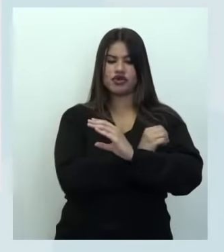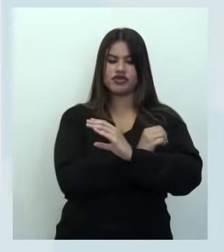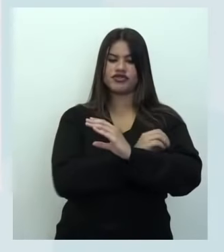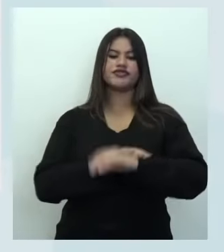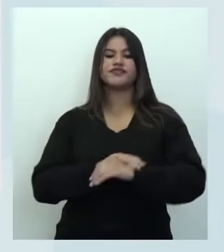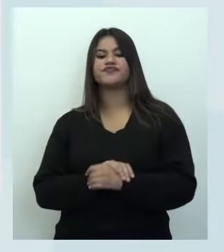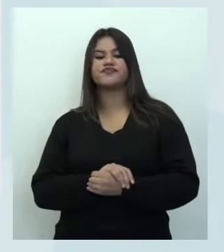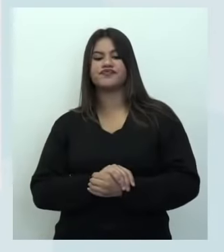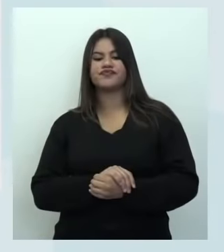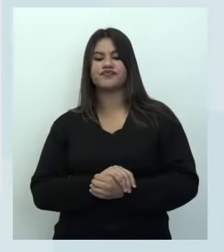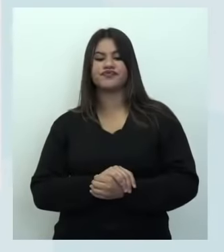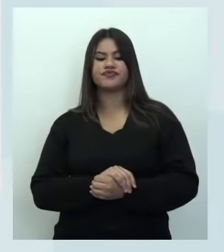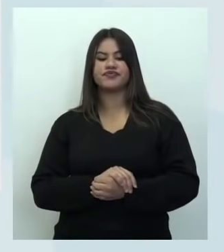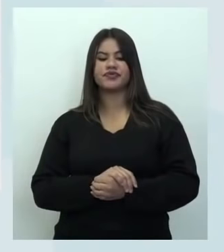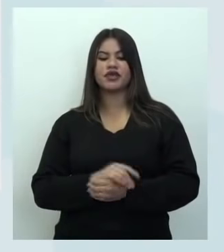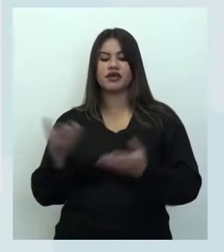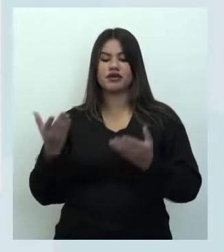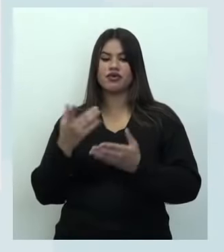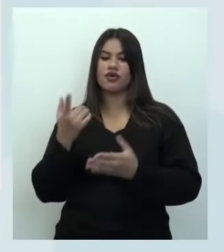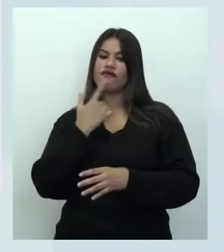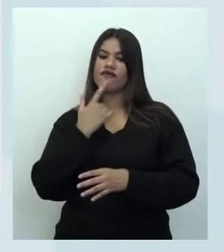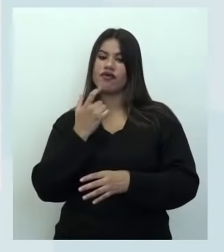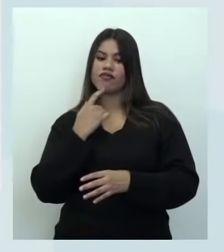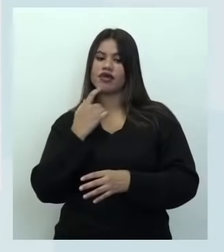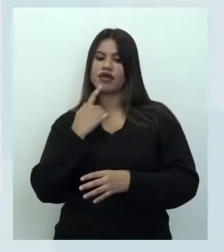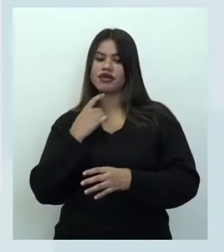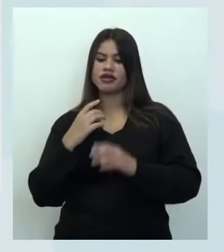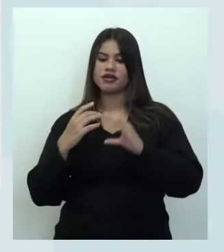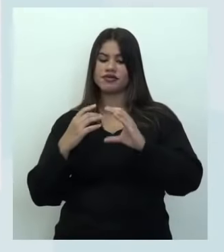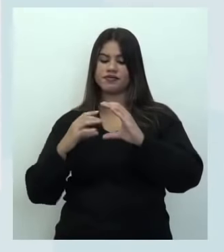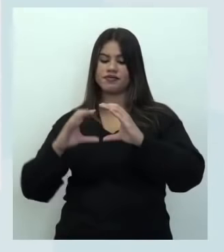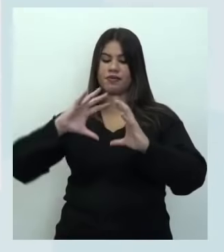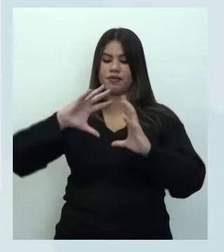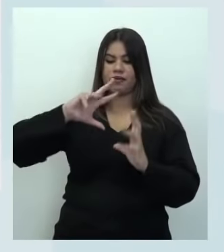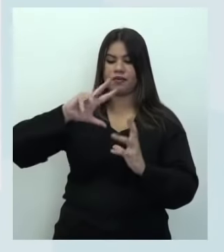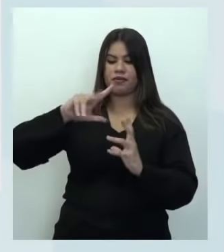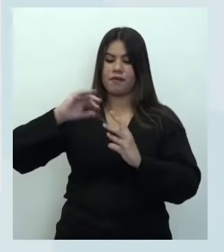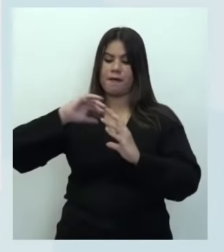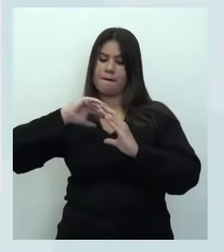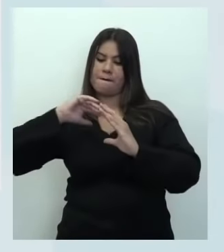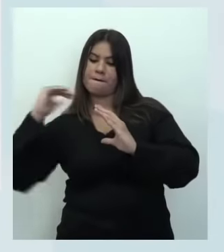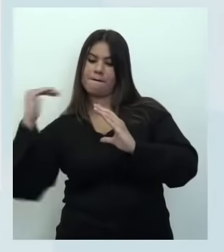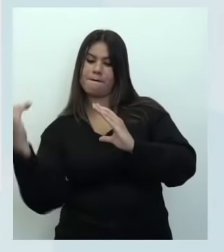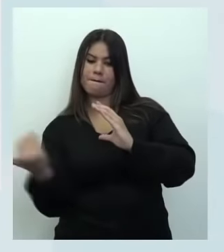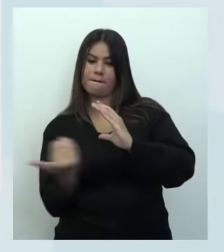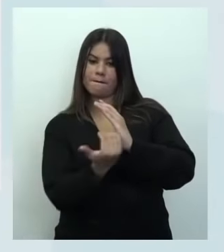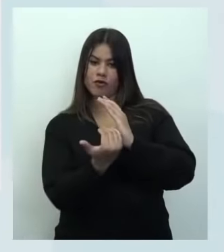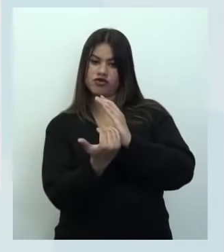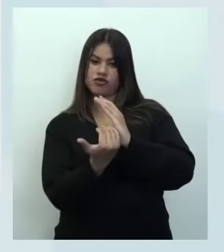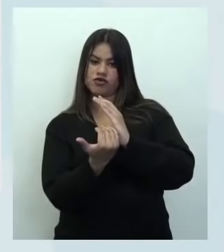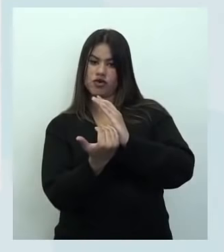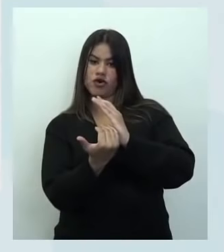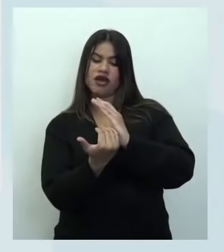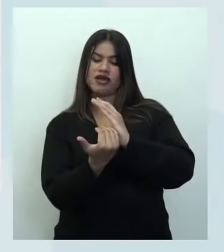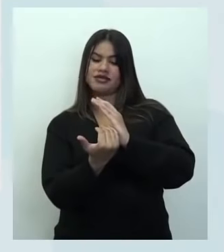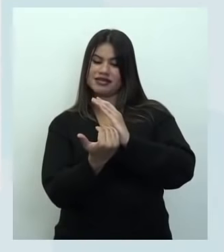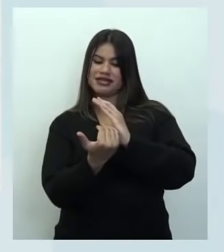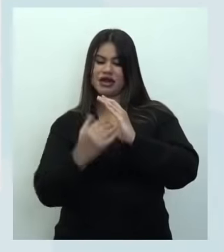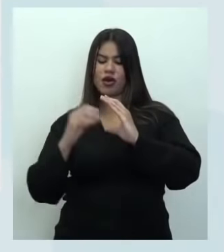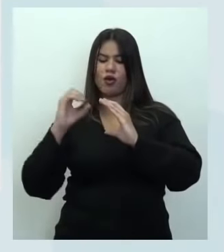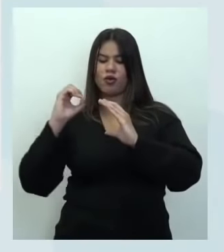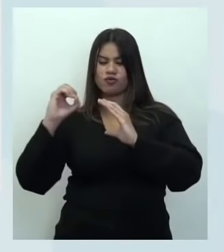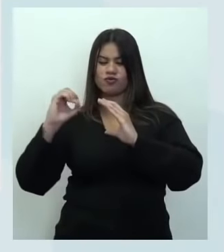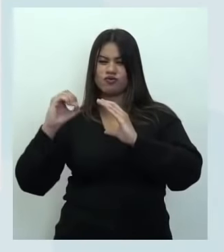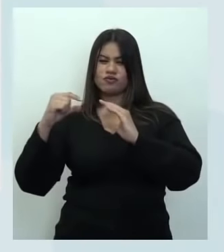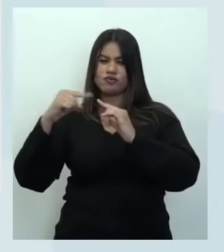aparecer na tonalidade vermelha para vocês a linha do Equador, que é o paralelo mais importante, que é o marco zero que